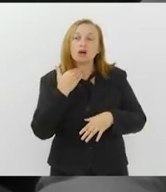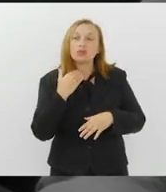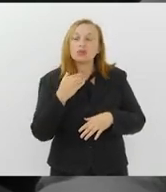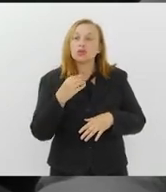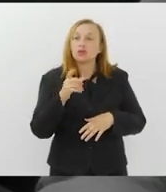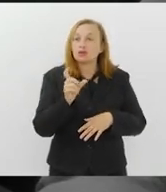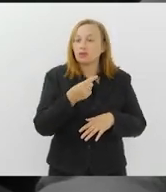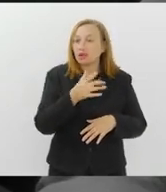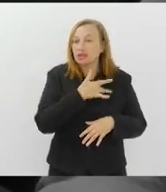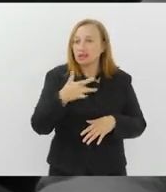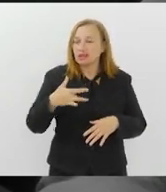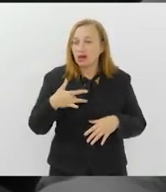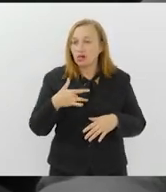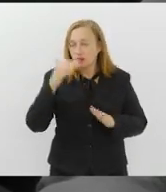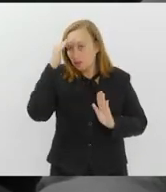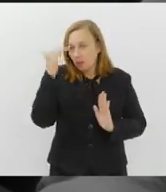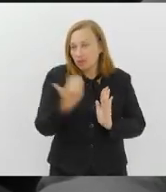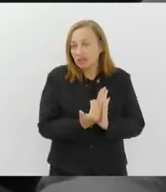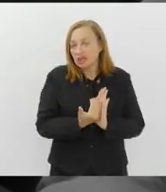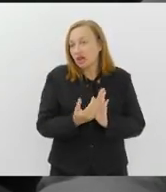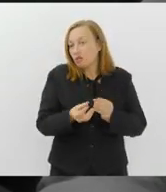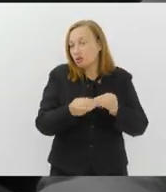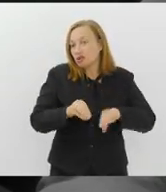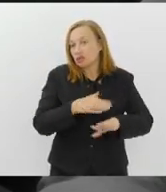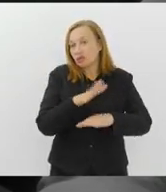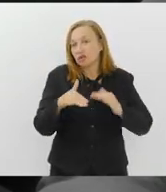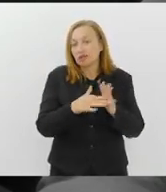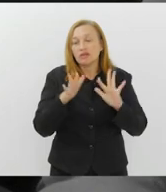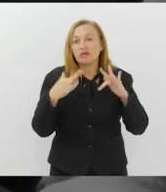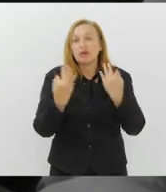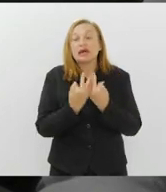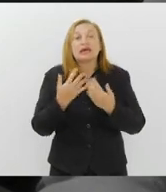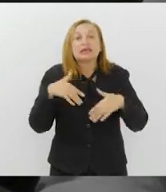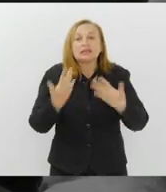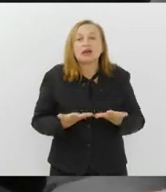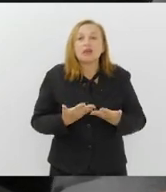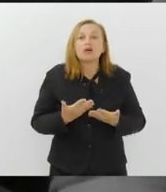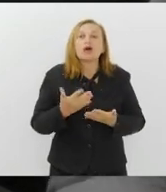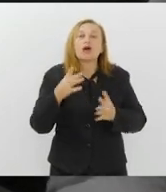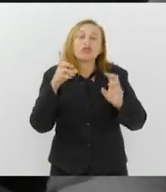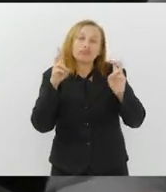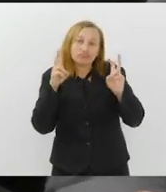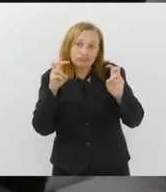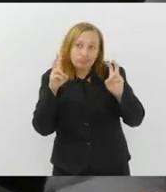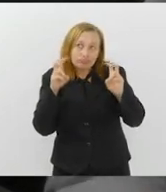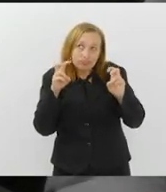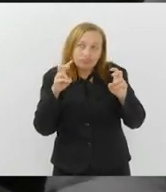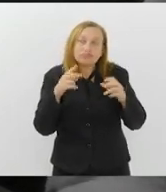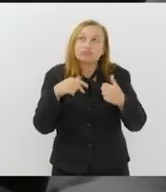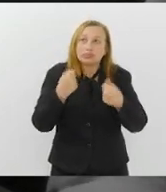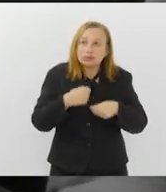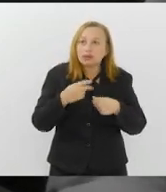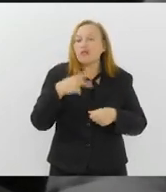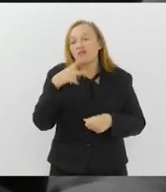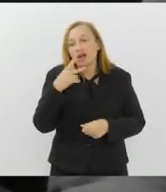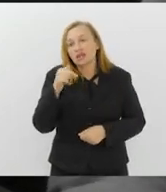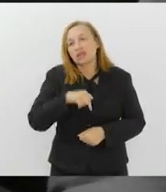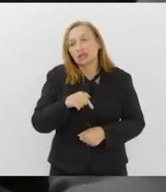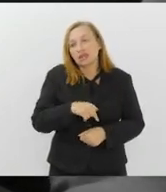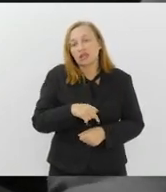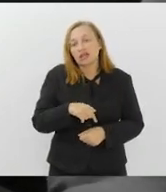tutela, e isso é um prejuízo enorme para todas as famílias. Então, eu acho que isso é um tema que tem que ser falado aqui,